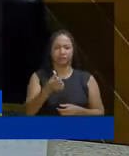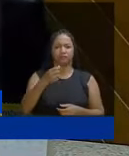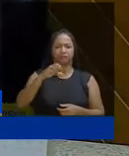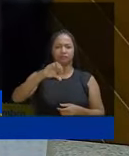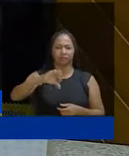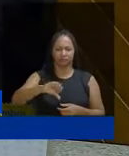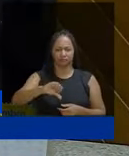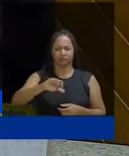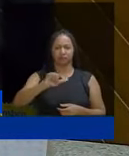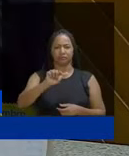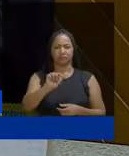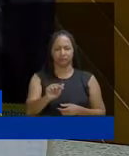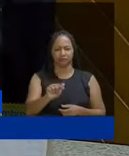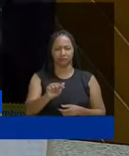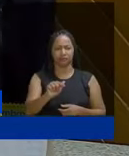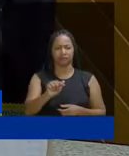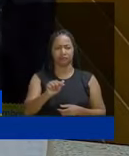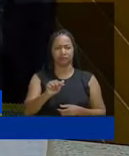225.697,18